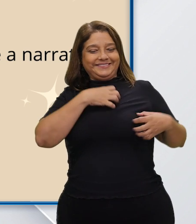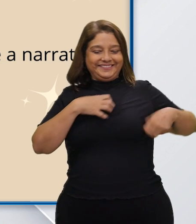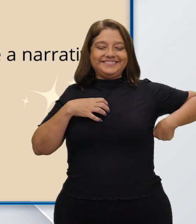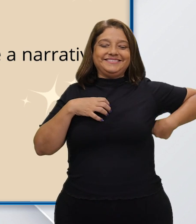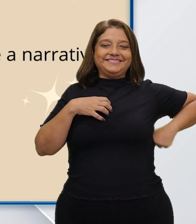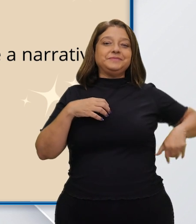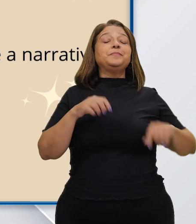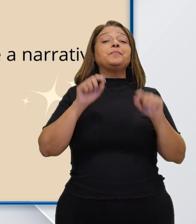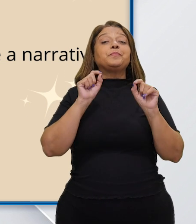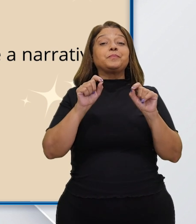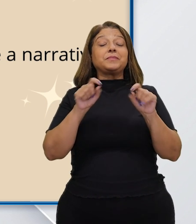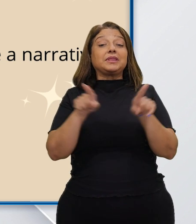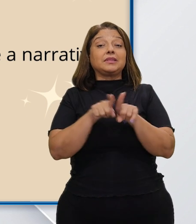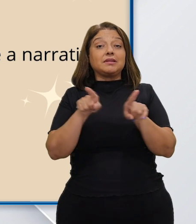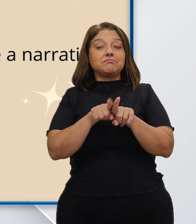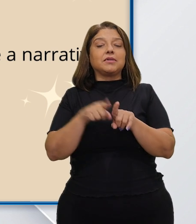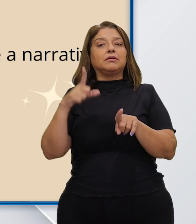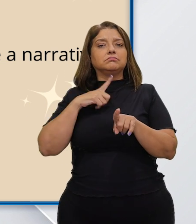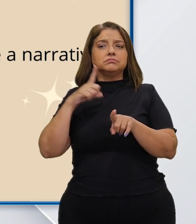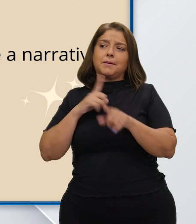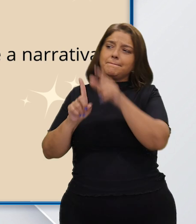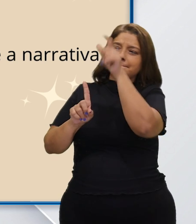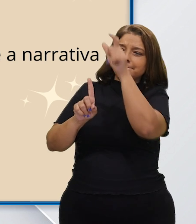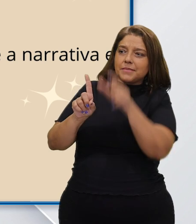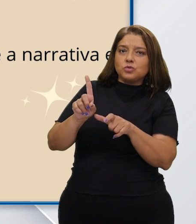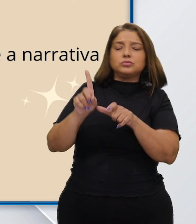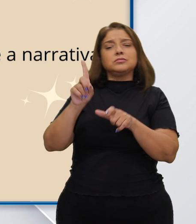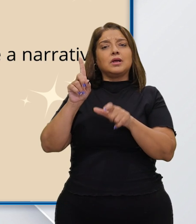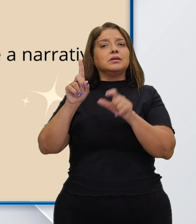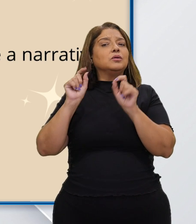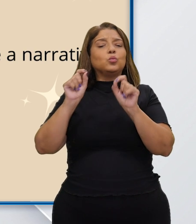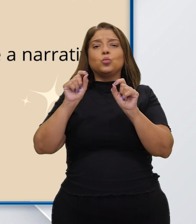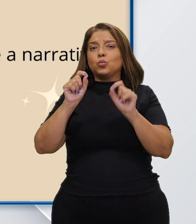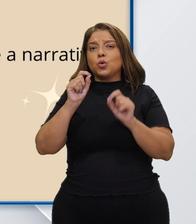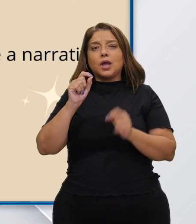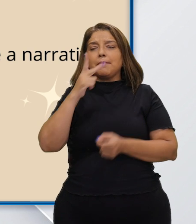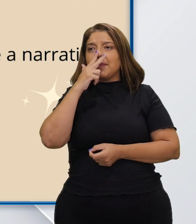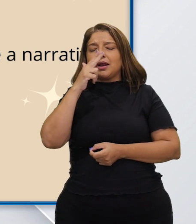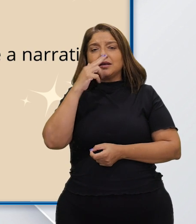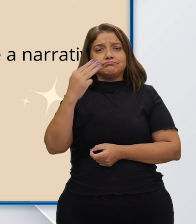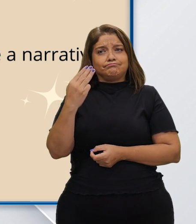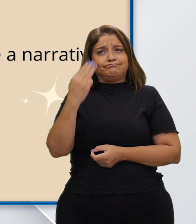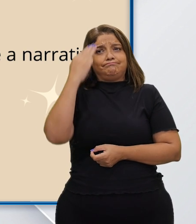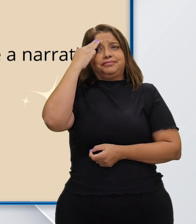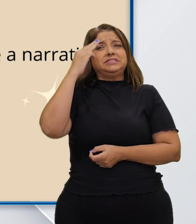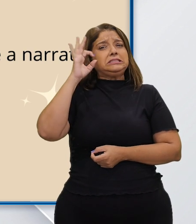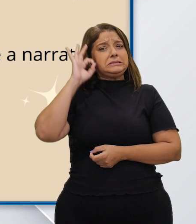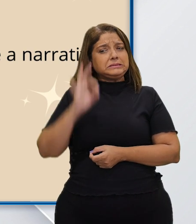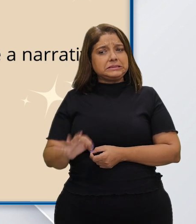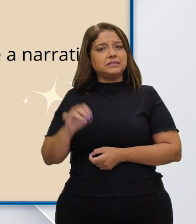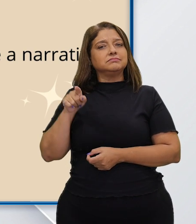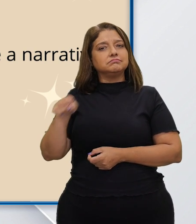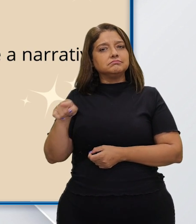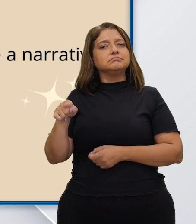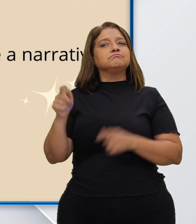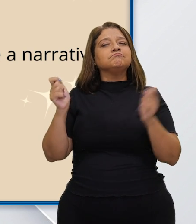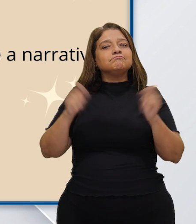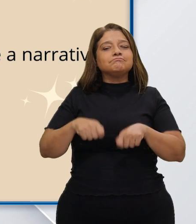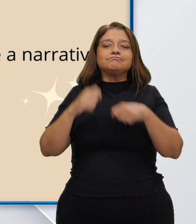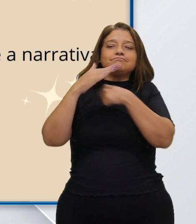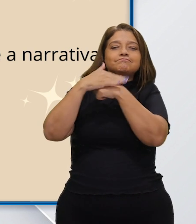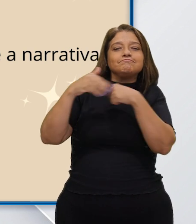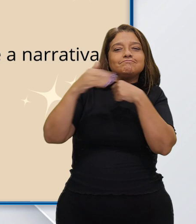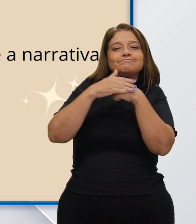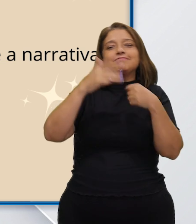próxima. Desenvolva personagens memoráveis. Crie personagens vívidos e cativantes